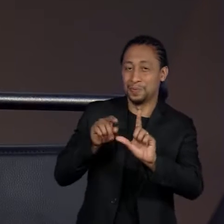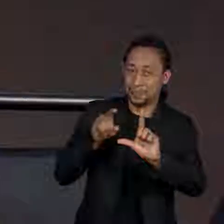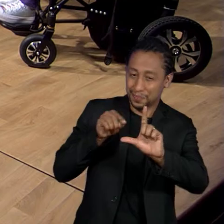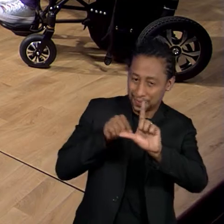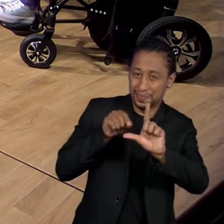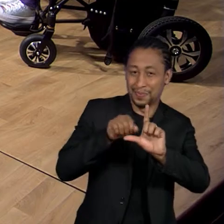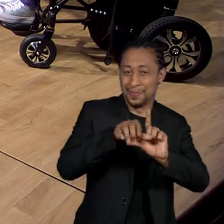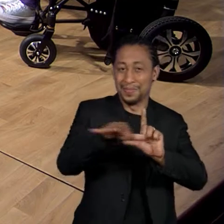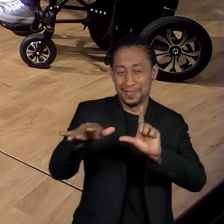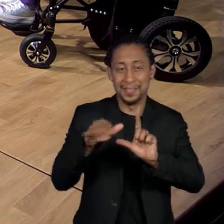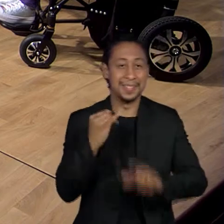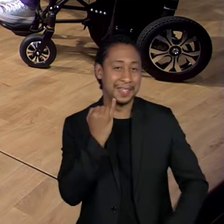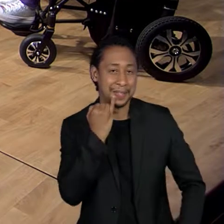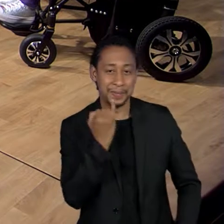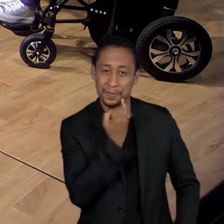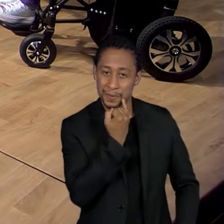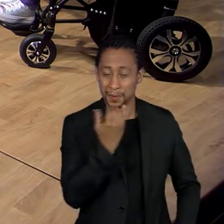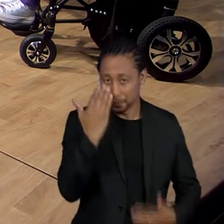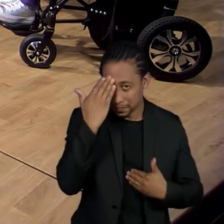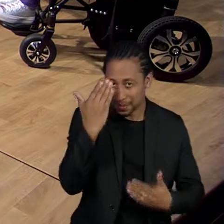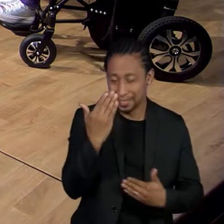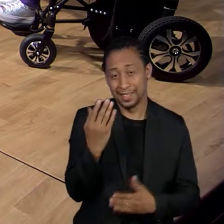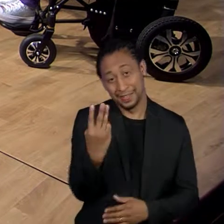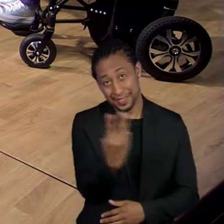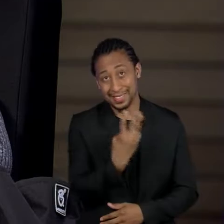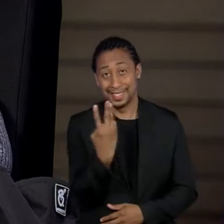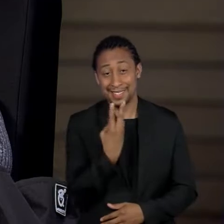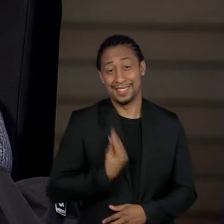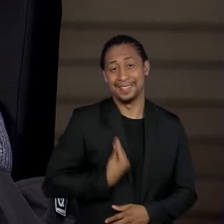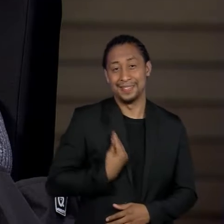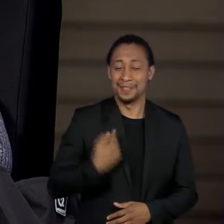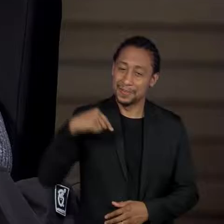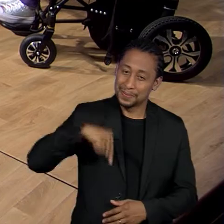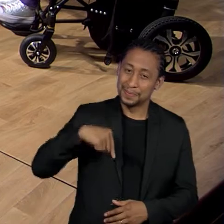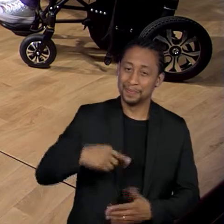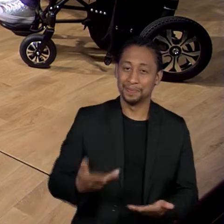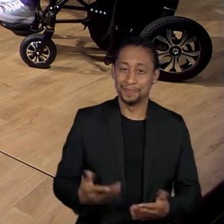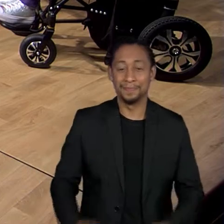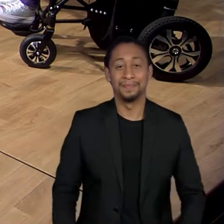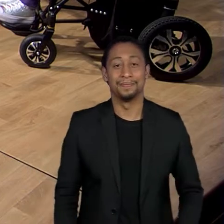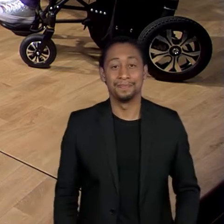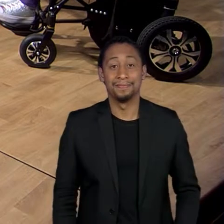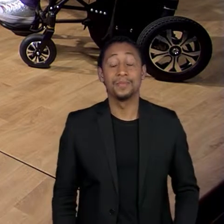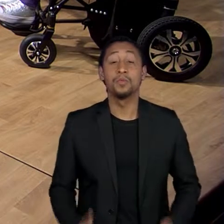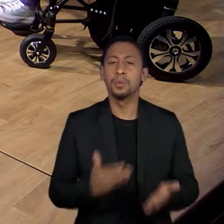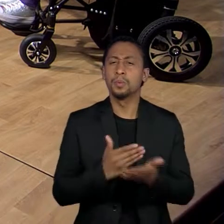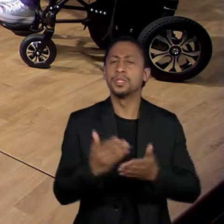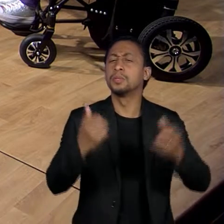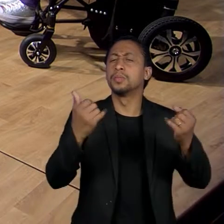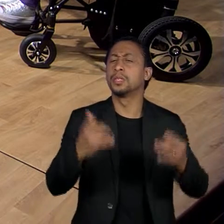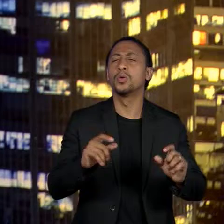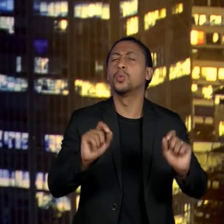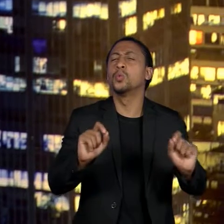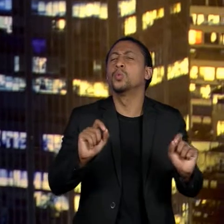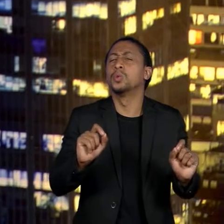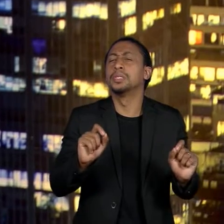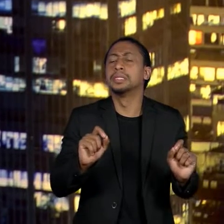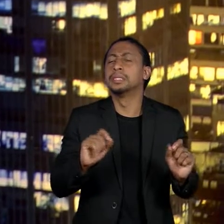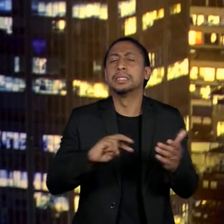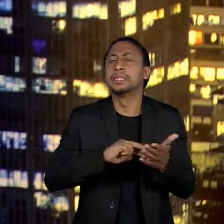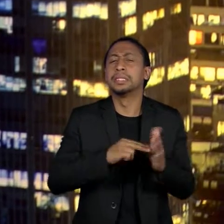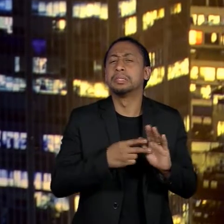Baron. Obrigada por vocês estarem hoje aqui com a gente. Vamos começar então definindo o que é esse